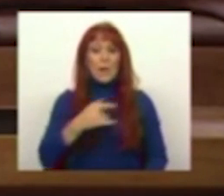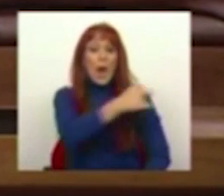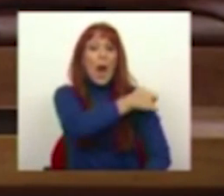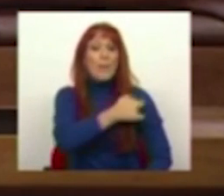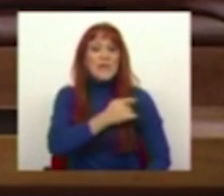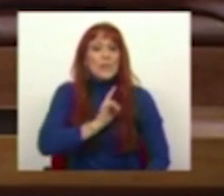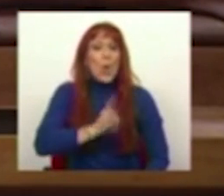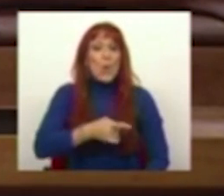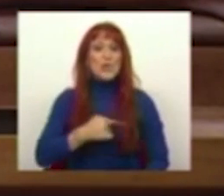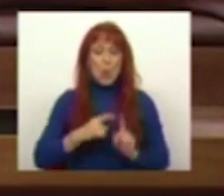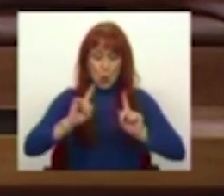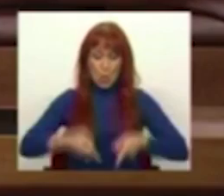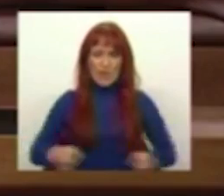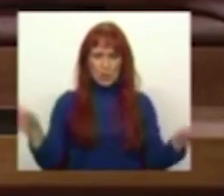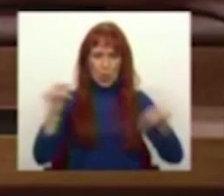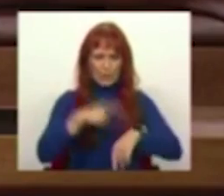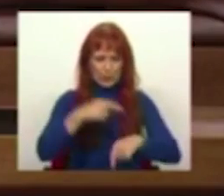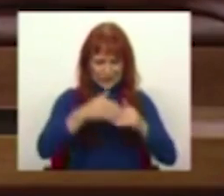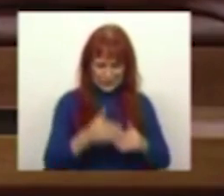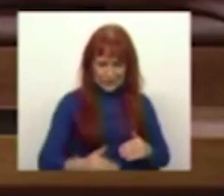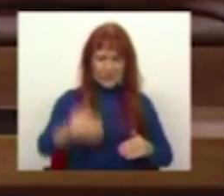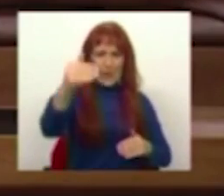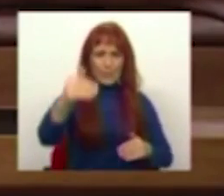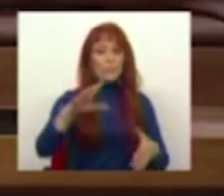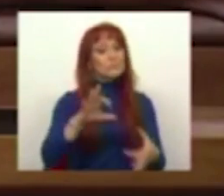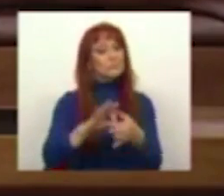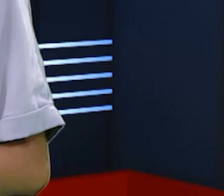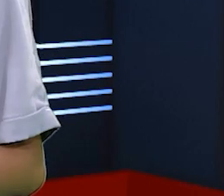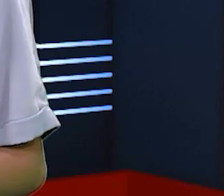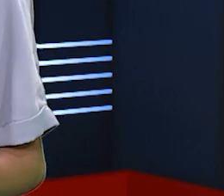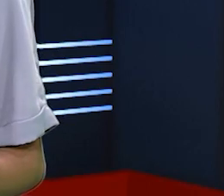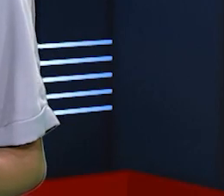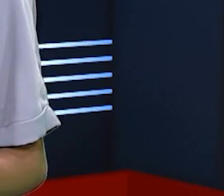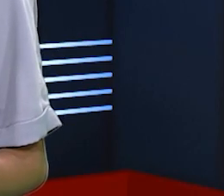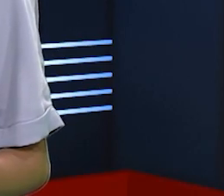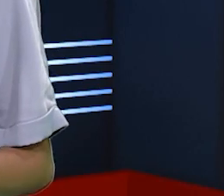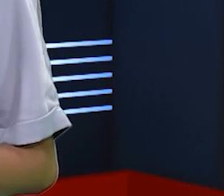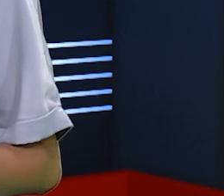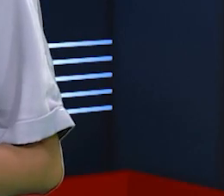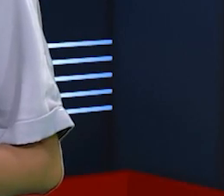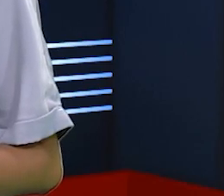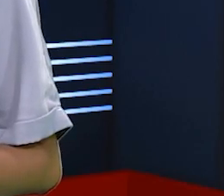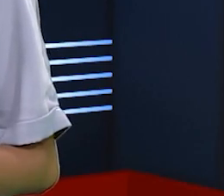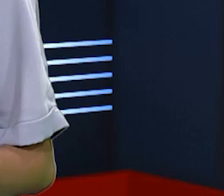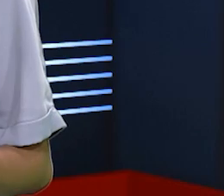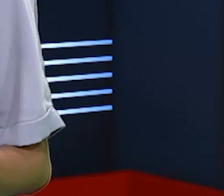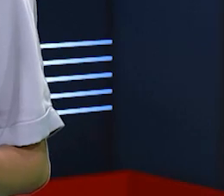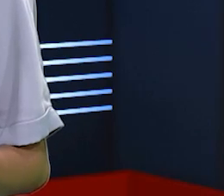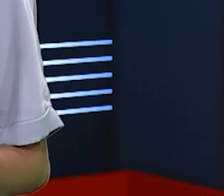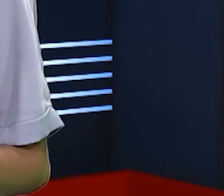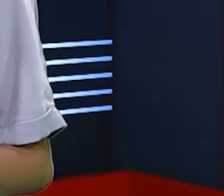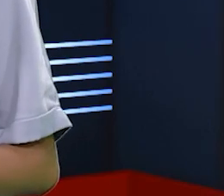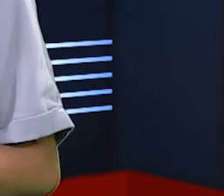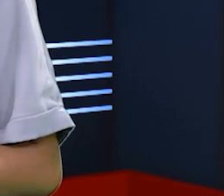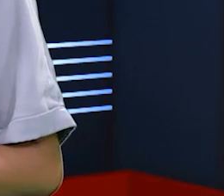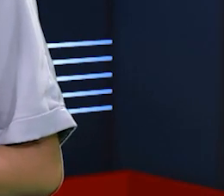representa o começo de um novo ciclo para o Serviço Nacional de Saúde. Costa manifestou-se disponível para dialogar e